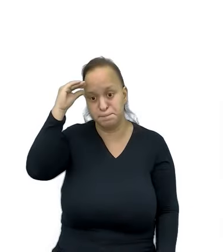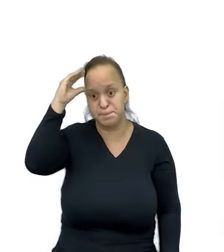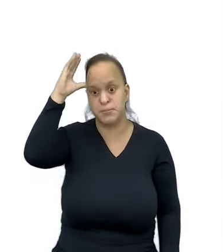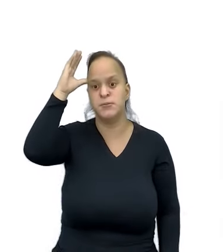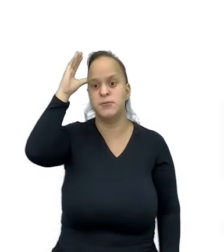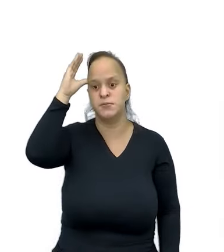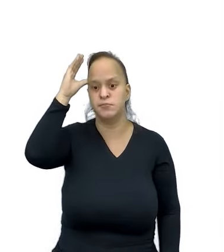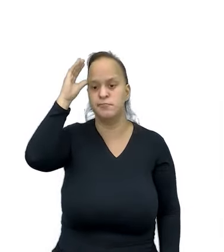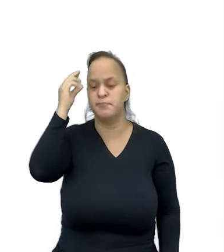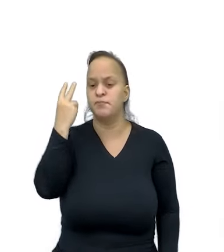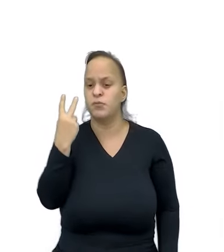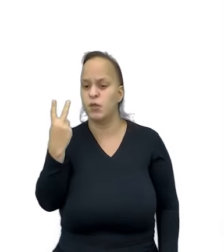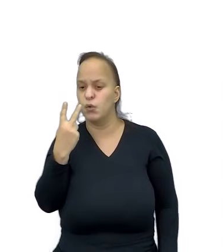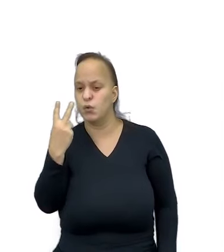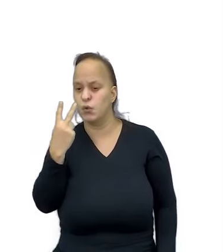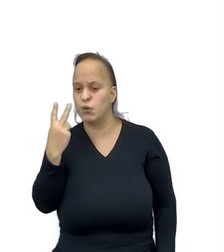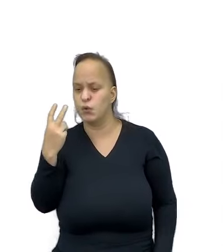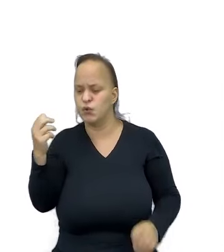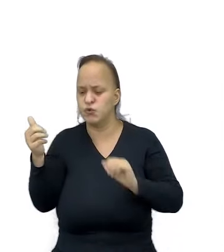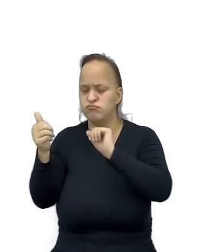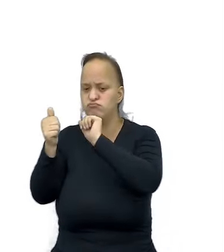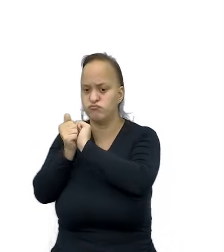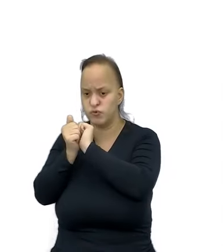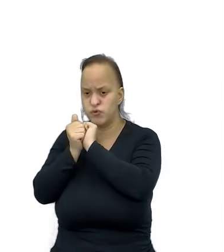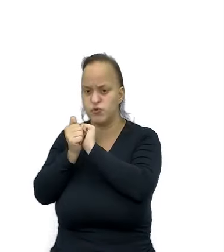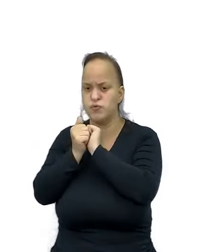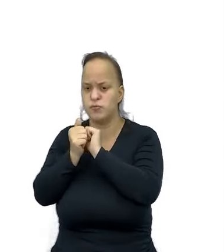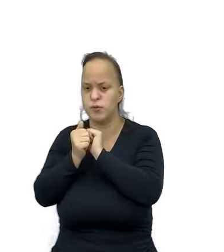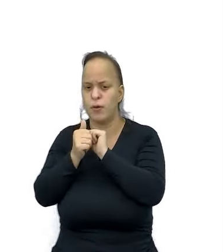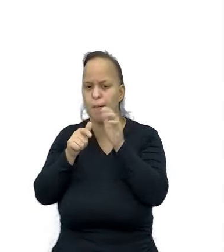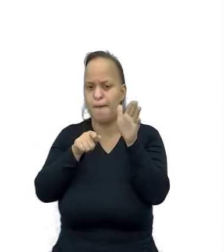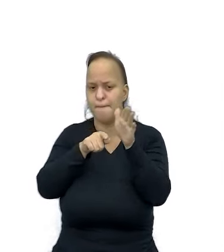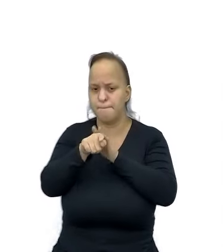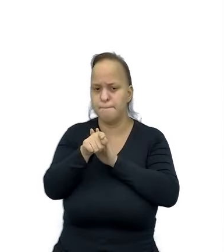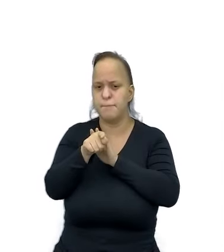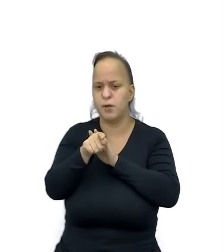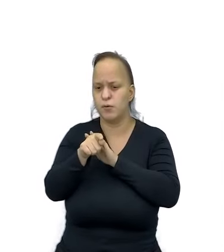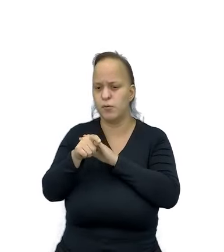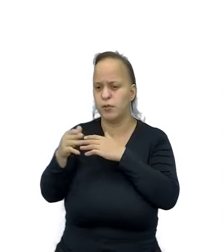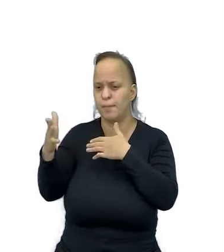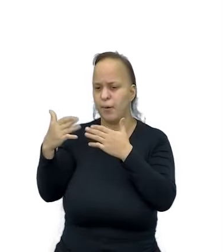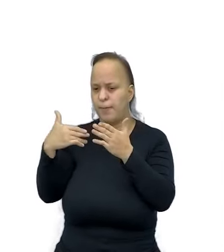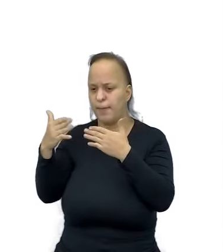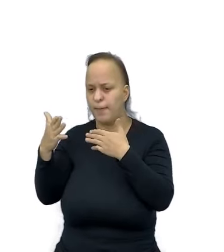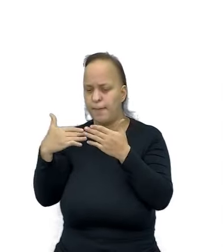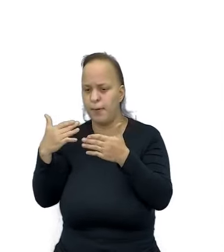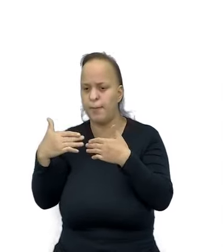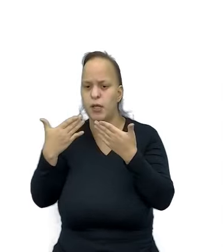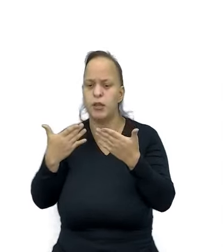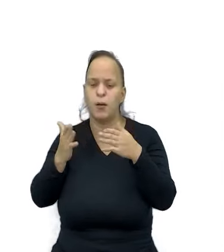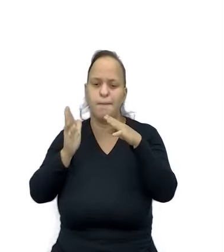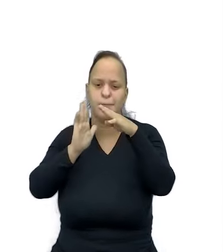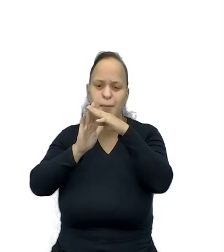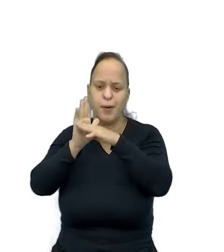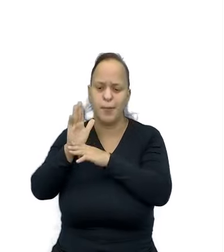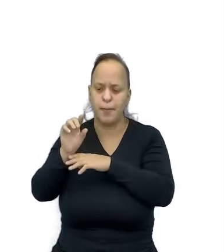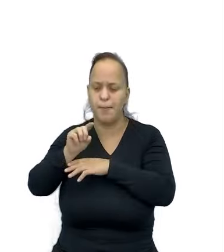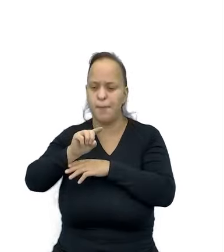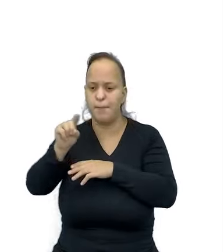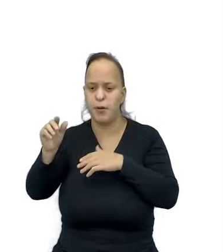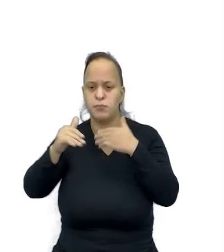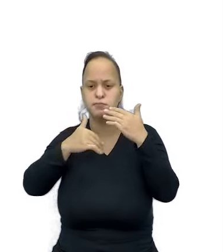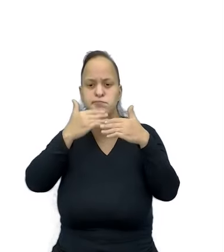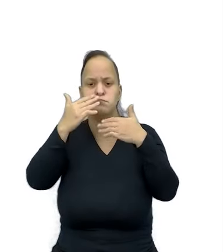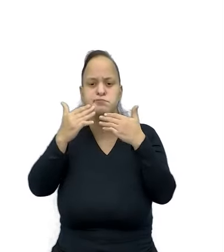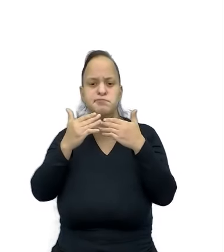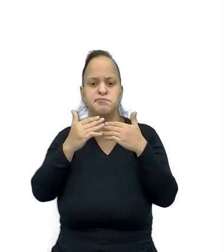Em duplas, converse sobre as perguntas a seguir. Então, traz aqui um passo a passo para o nosso estudante desenvolver, tá? Quem é a